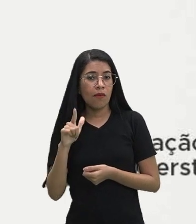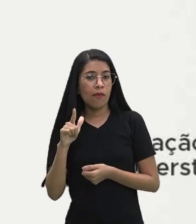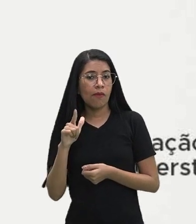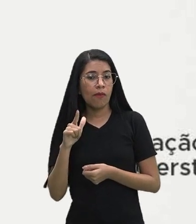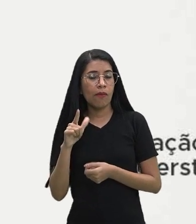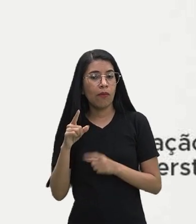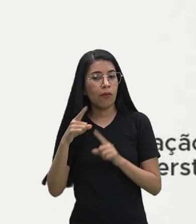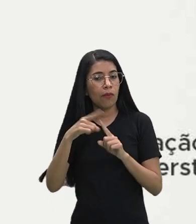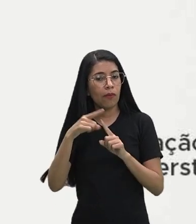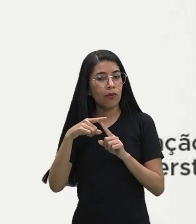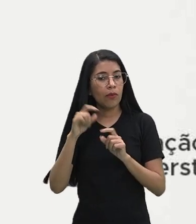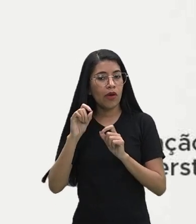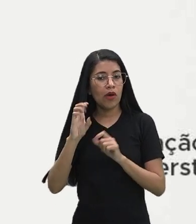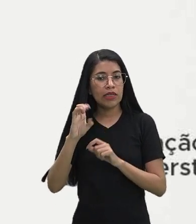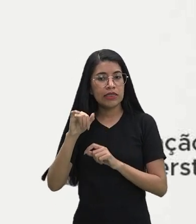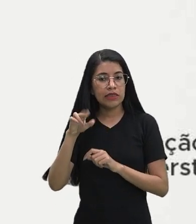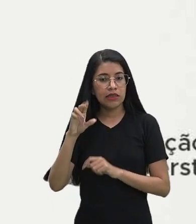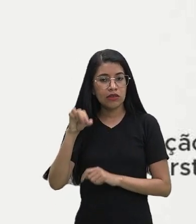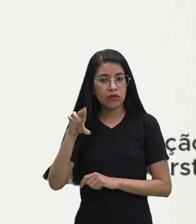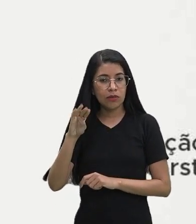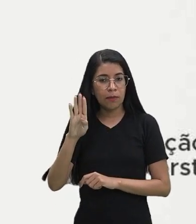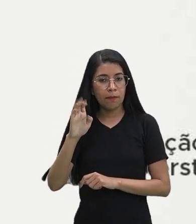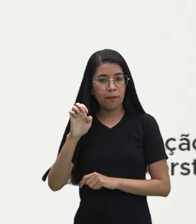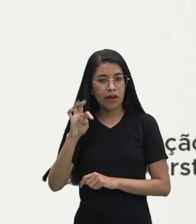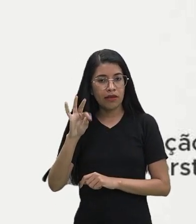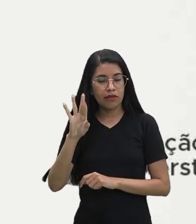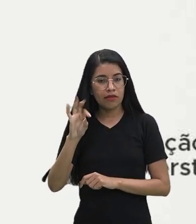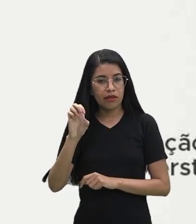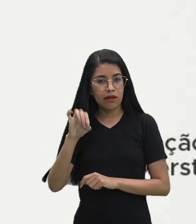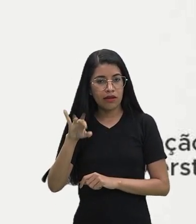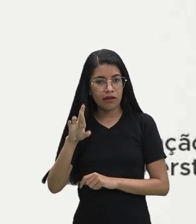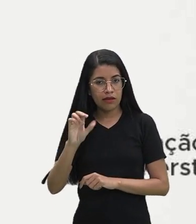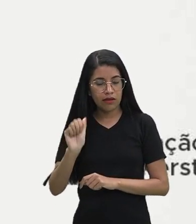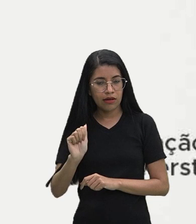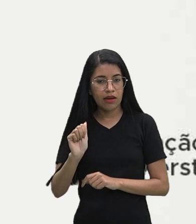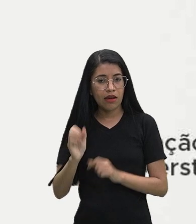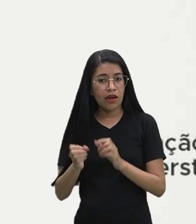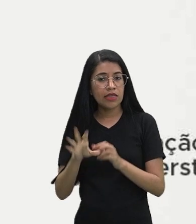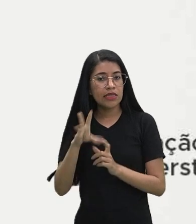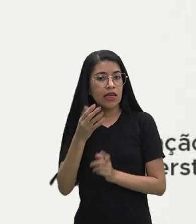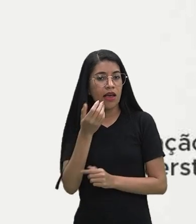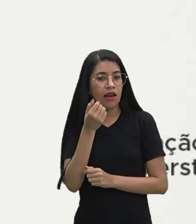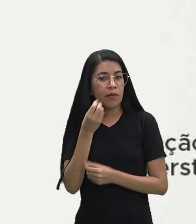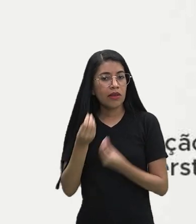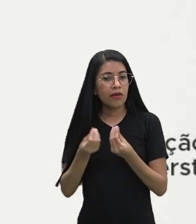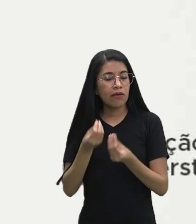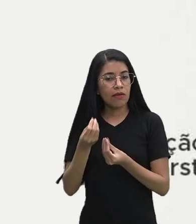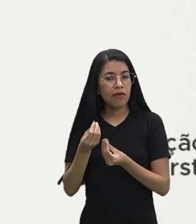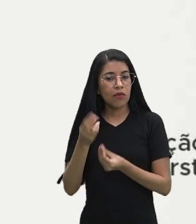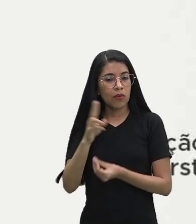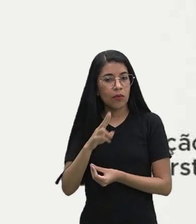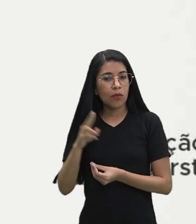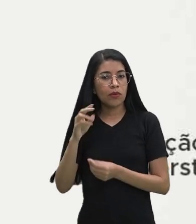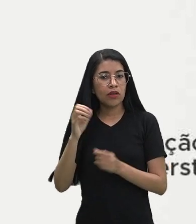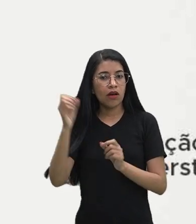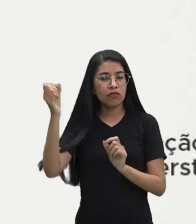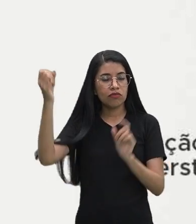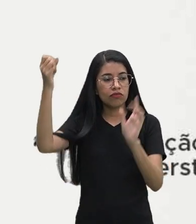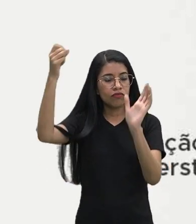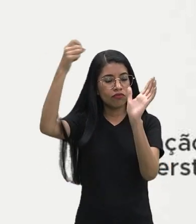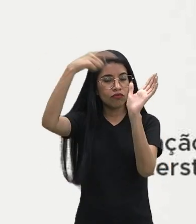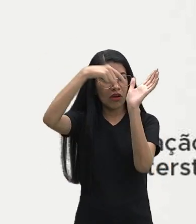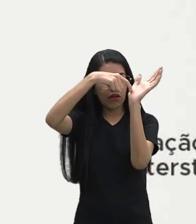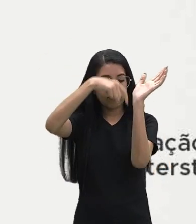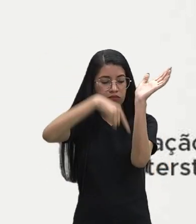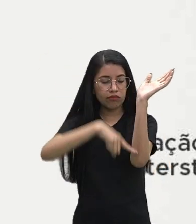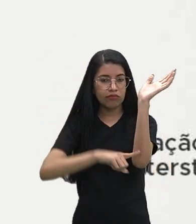outro ser, chamado de cianobactéria, que se alimenta por meio da fotossíntese, se